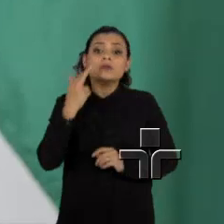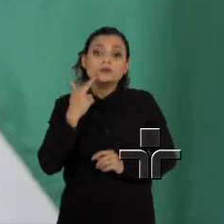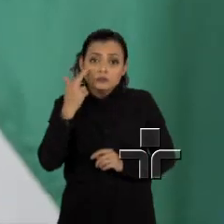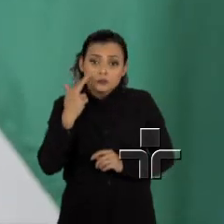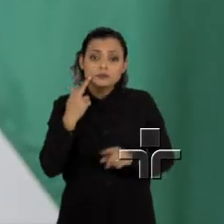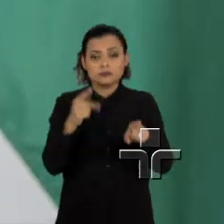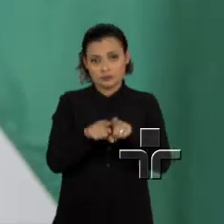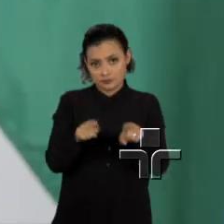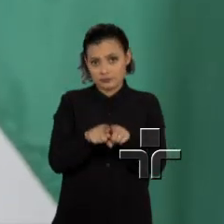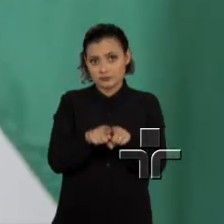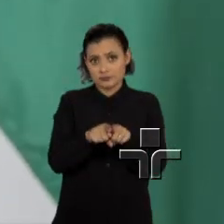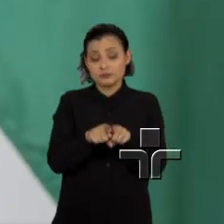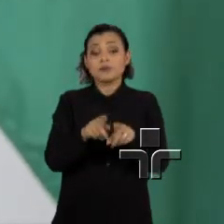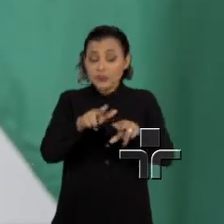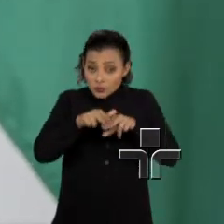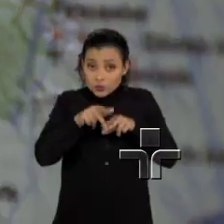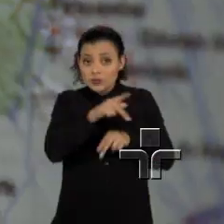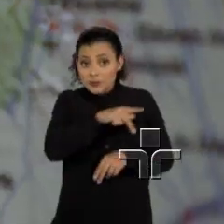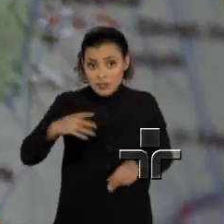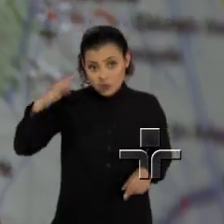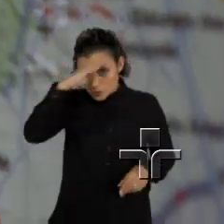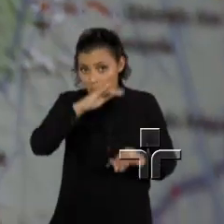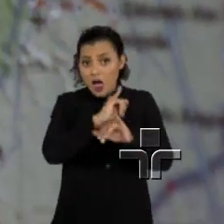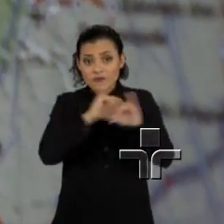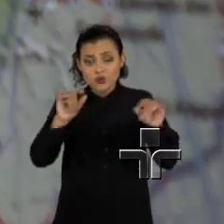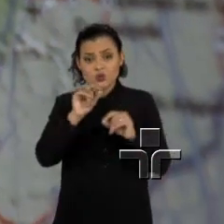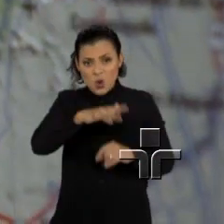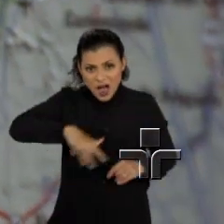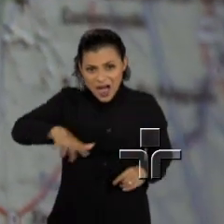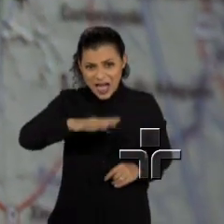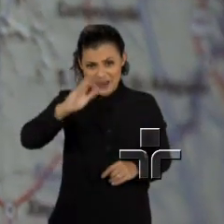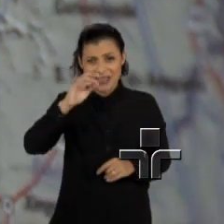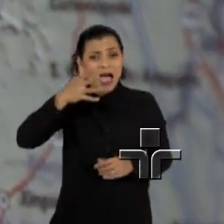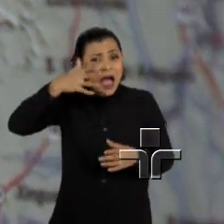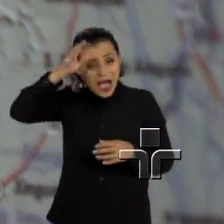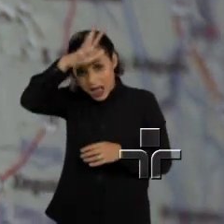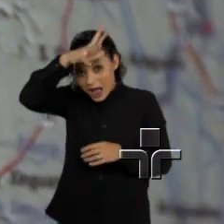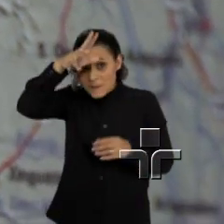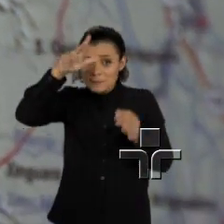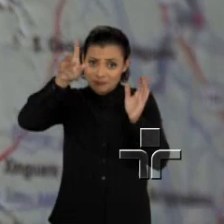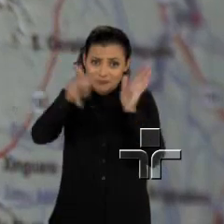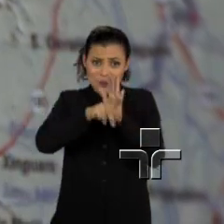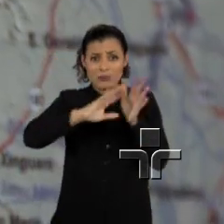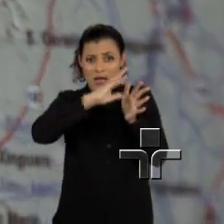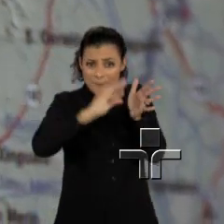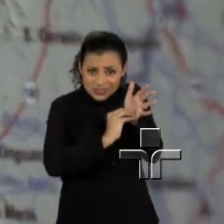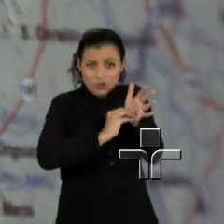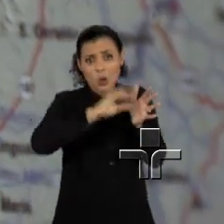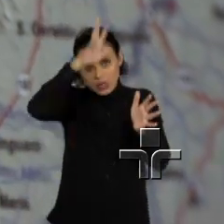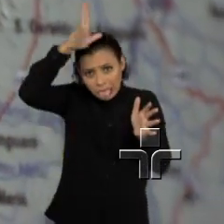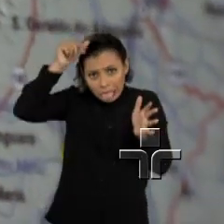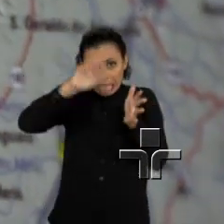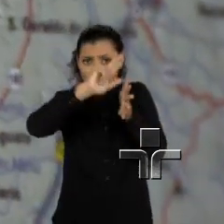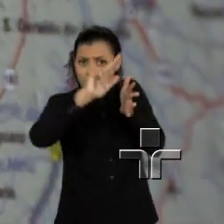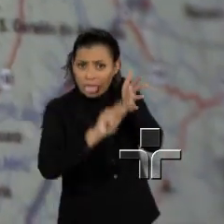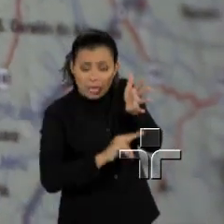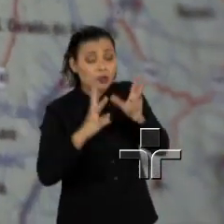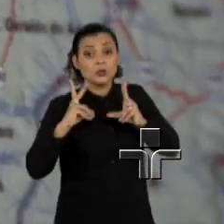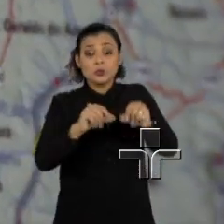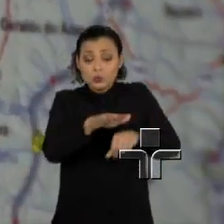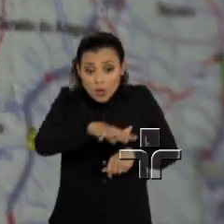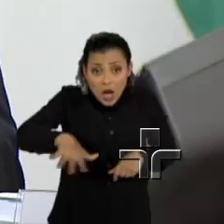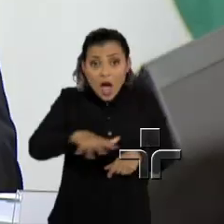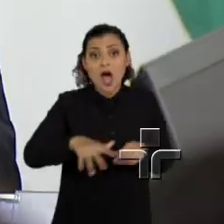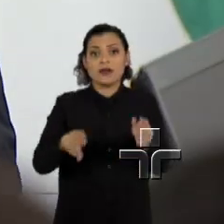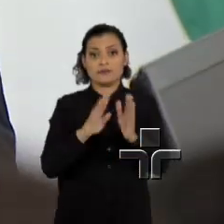arrozeiros. Em tom veemente, o presidente disse que a situação da Amazônia hoje é de uma guerra que está acima dos estados e que a quantidade de terras